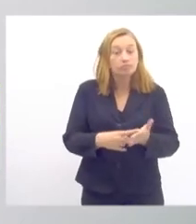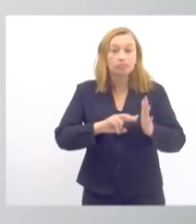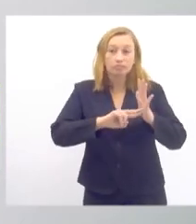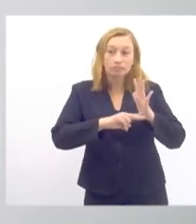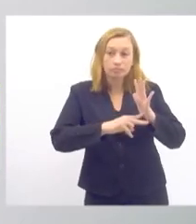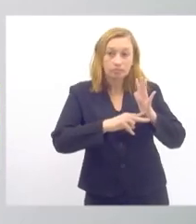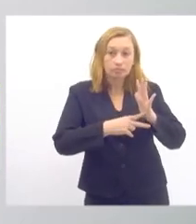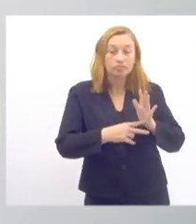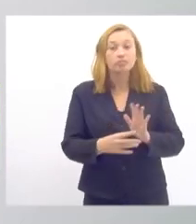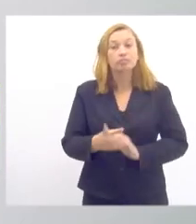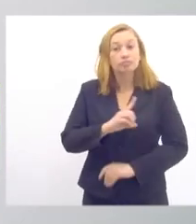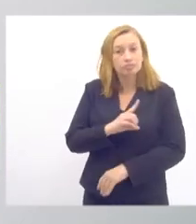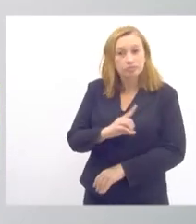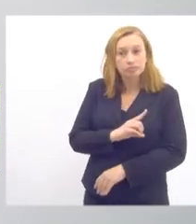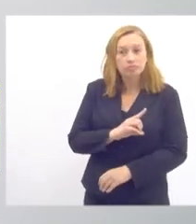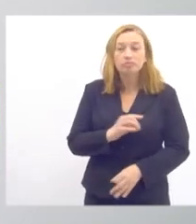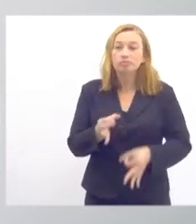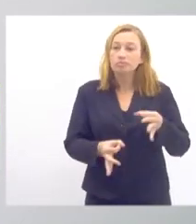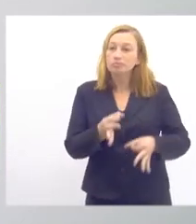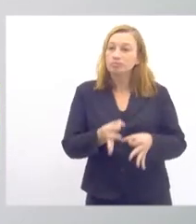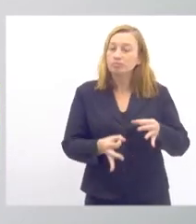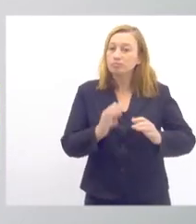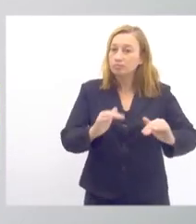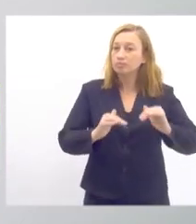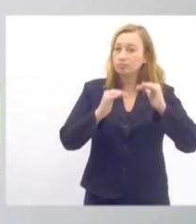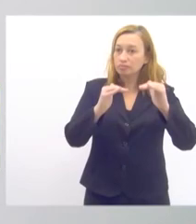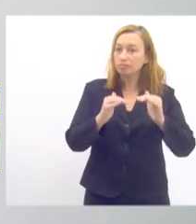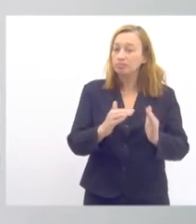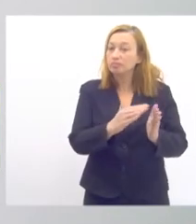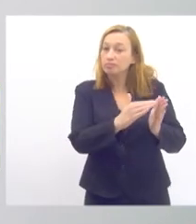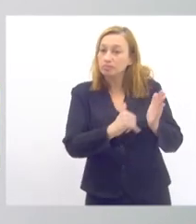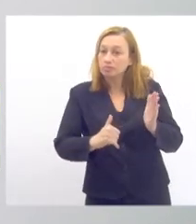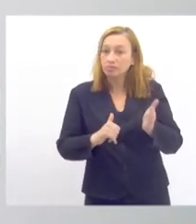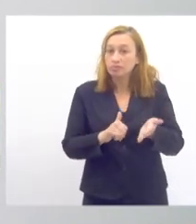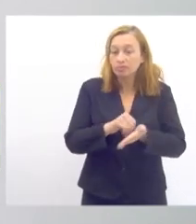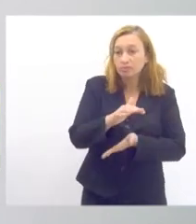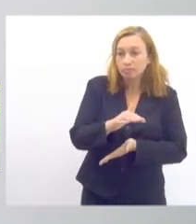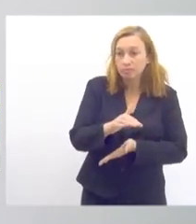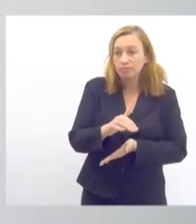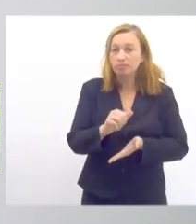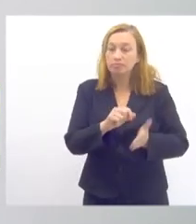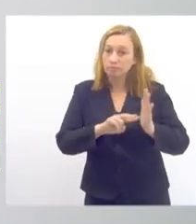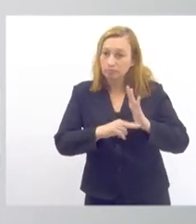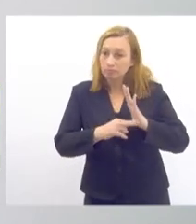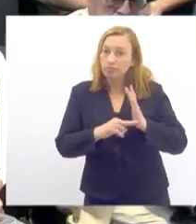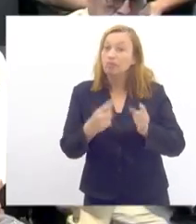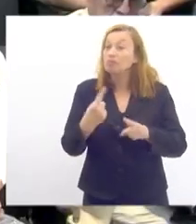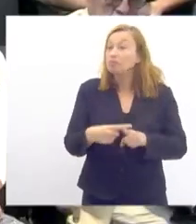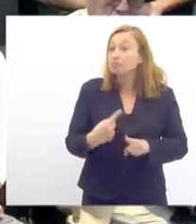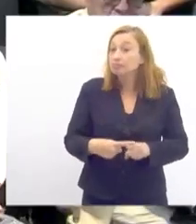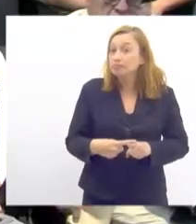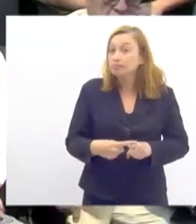o DETRAN com o Tribunal de Justiça para que haja a suspensão da multa sobre o sindicato. Porque aí